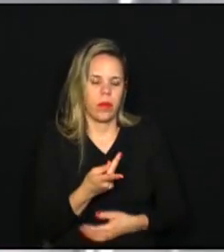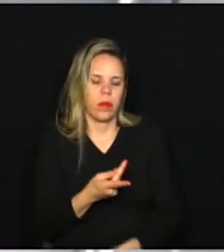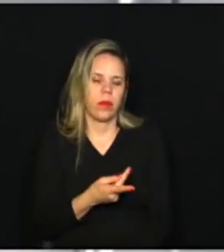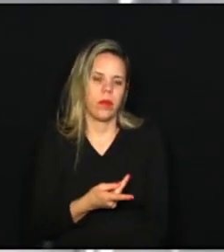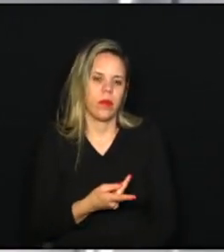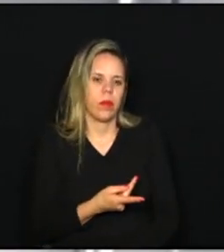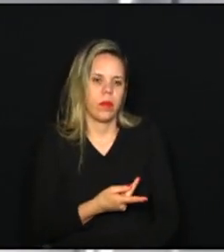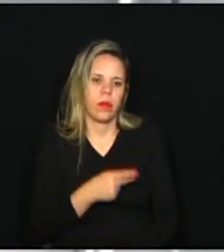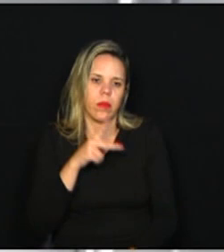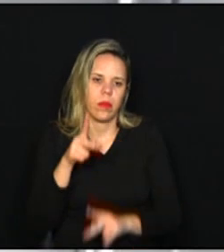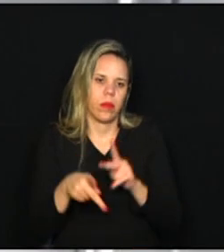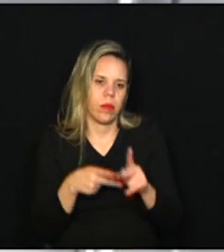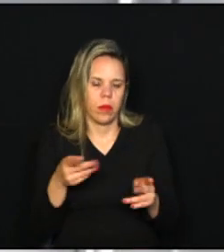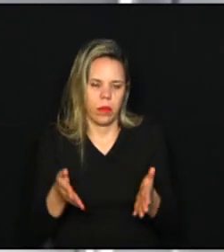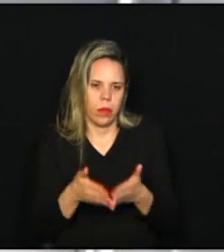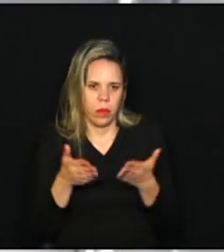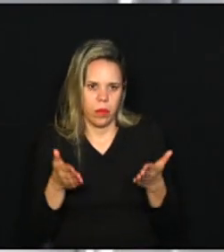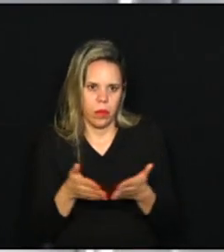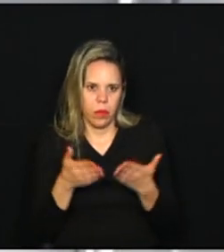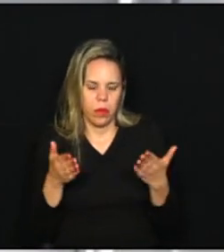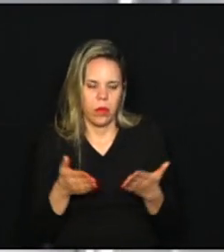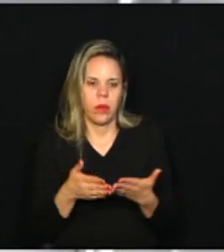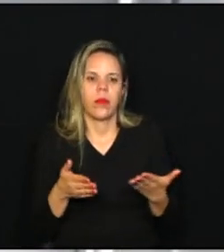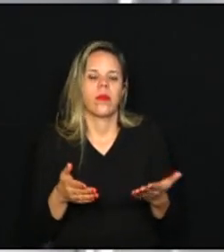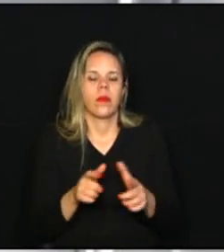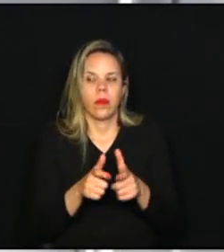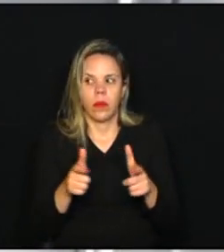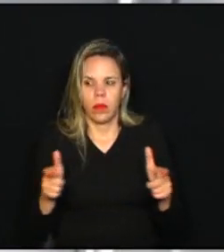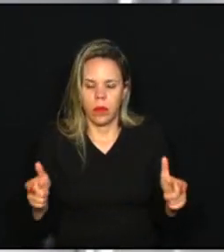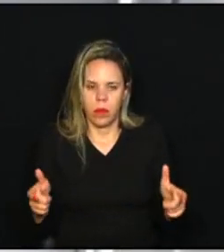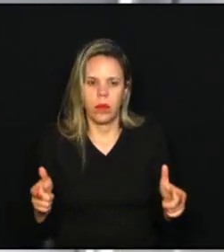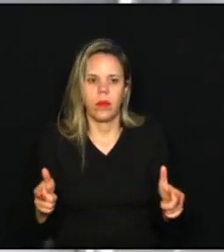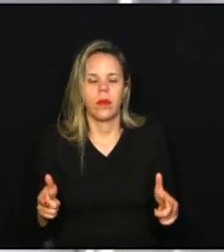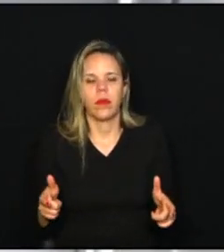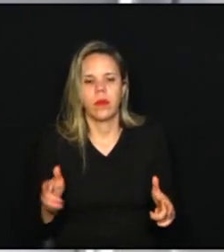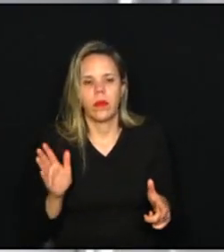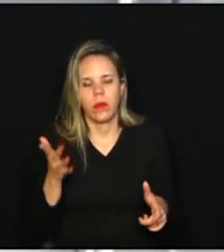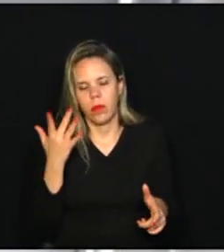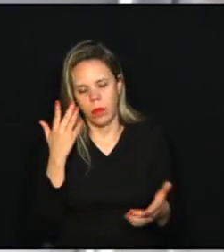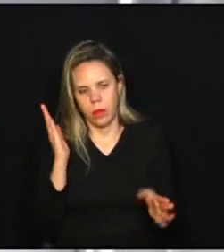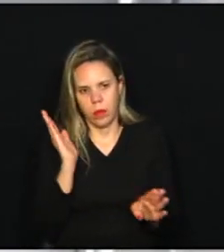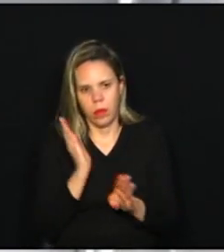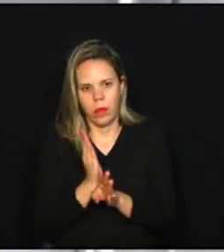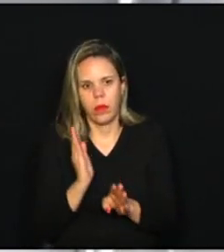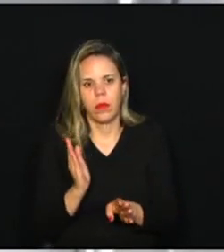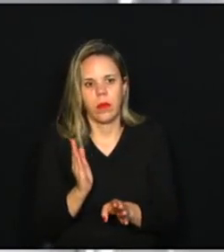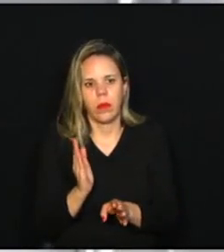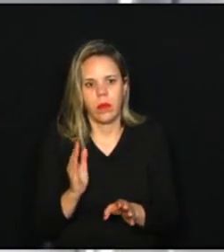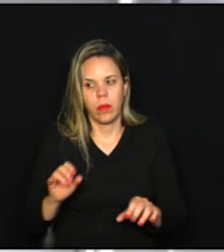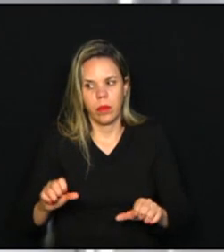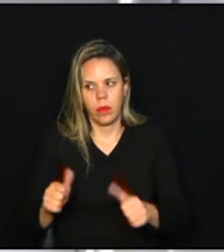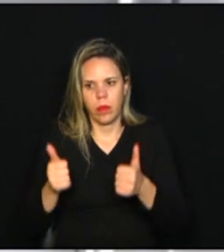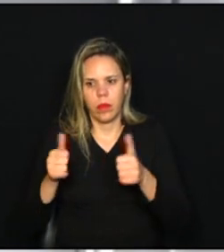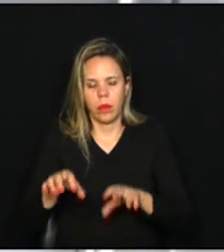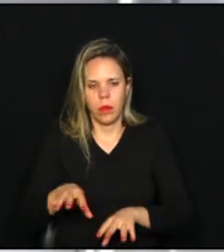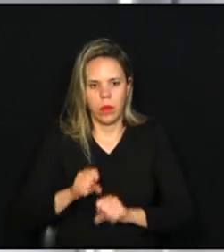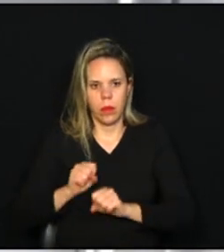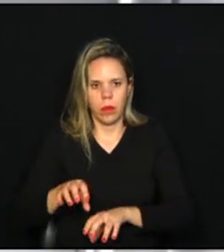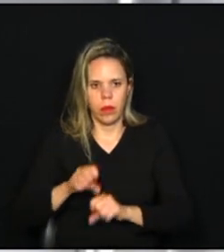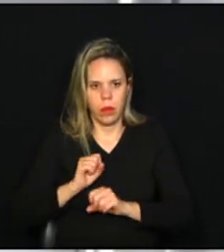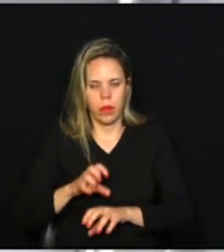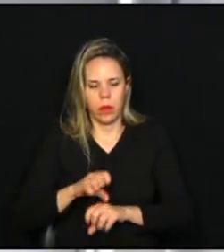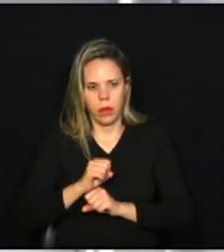essa comunidade vulnerável de forma ampliada, porque aí a gente acha mais um positivo, a gente testa os contatos